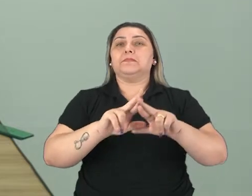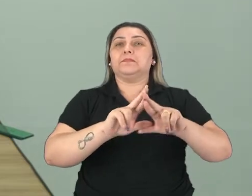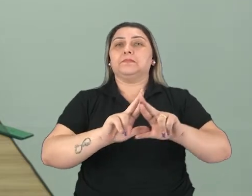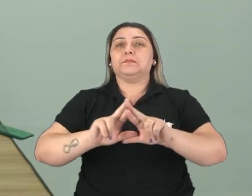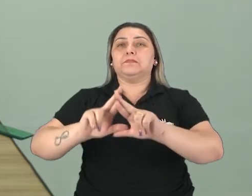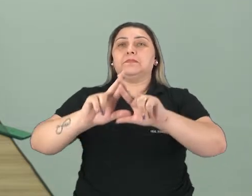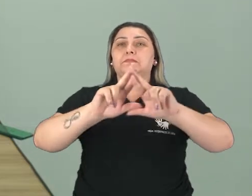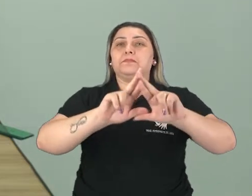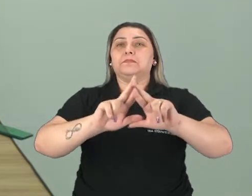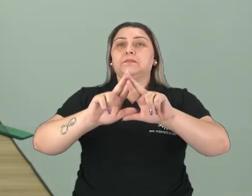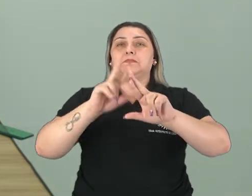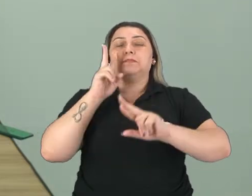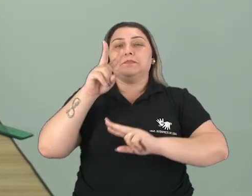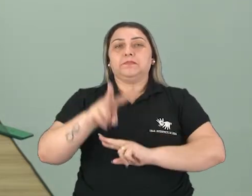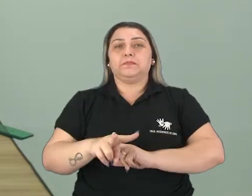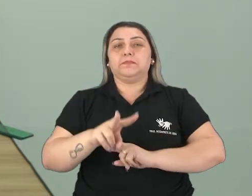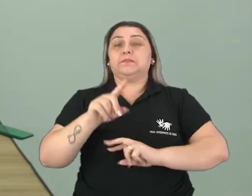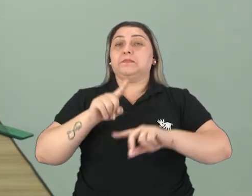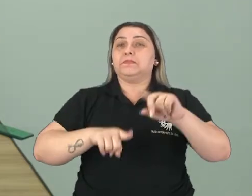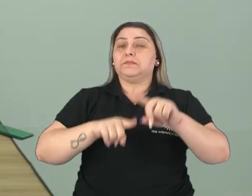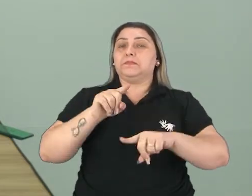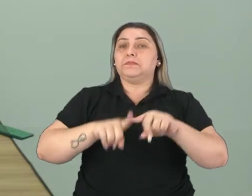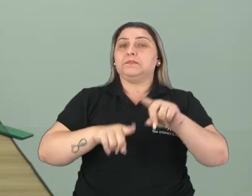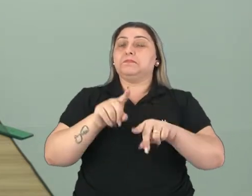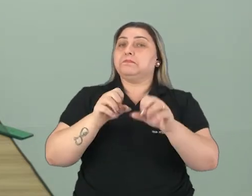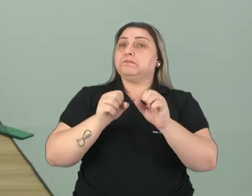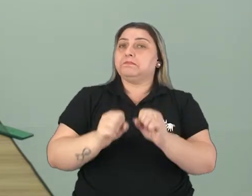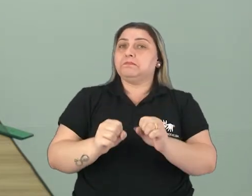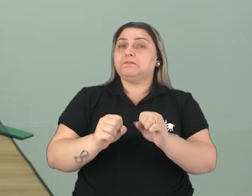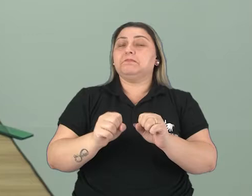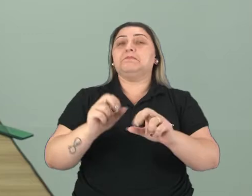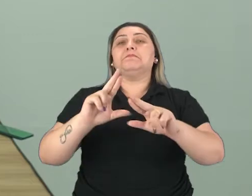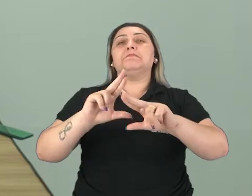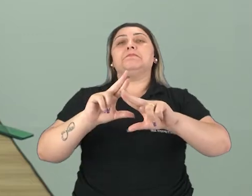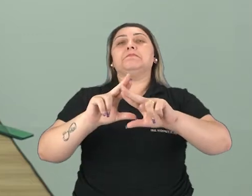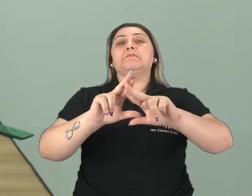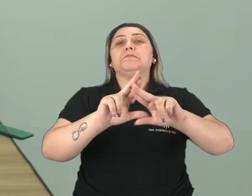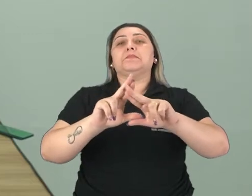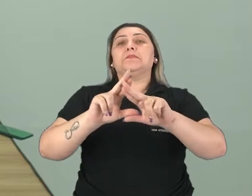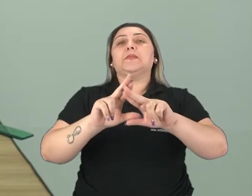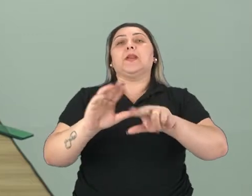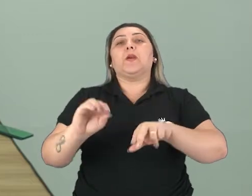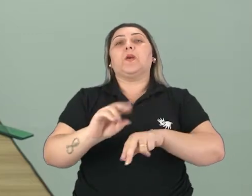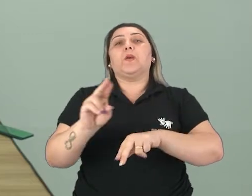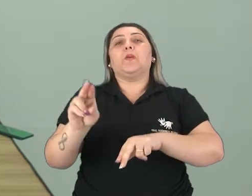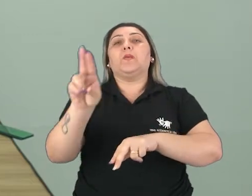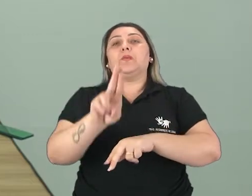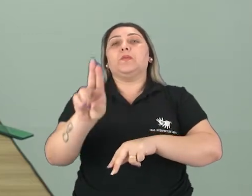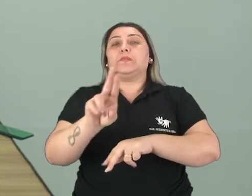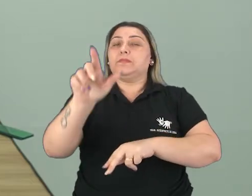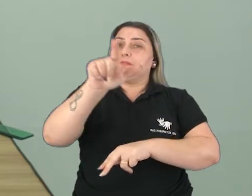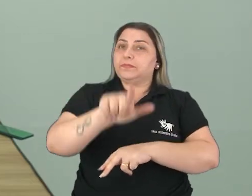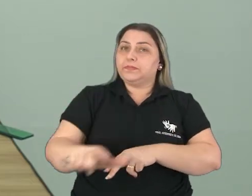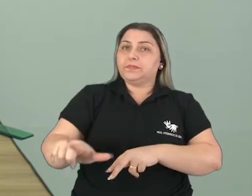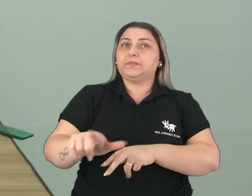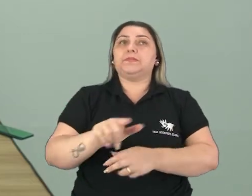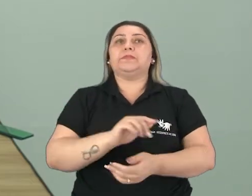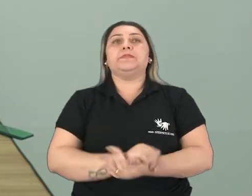esses materiais que nós vimos, eles são materiais que podem ser reciclados ou reutilizados.